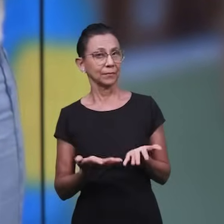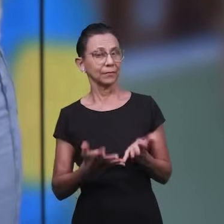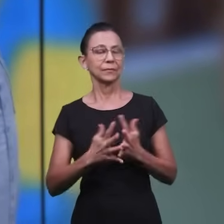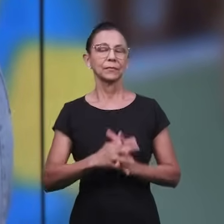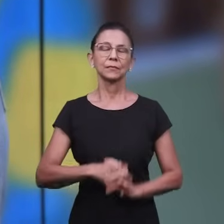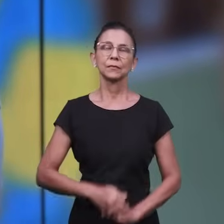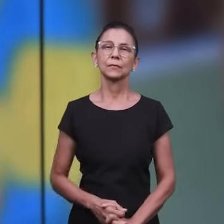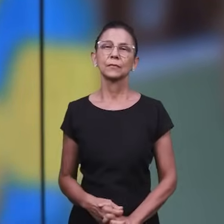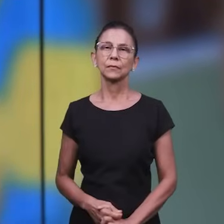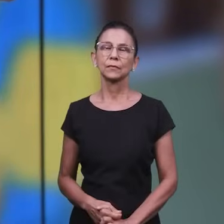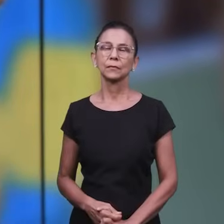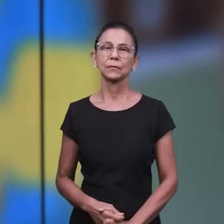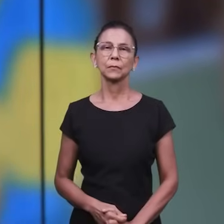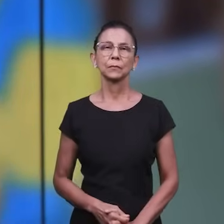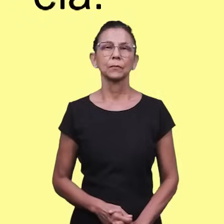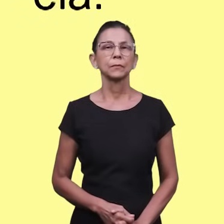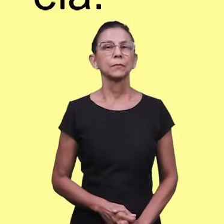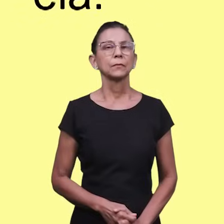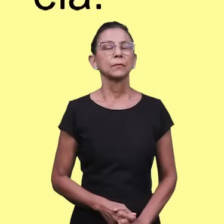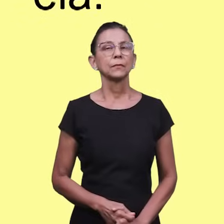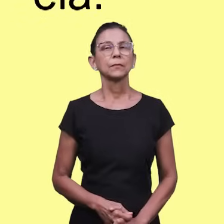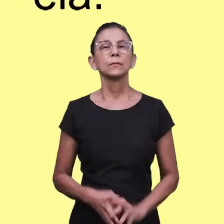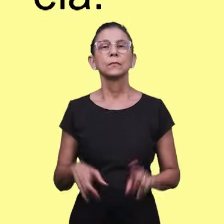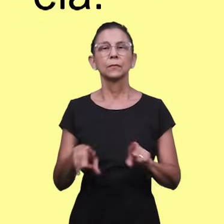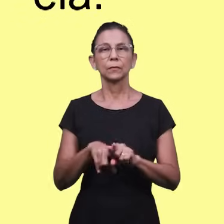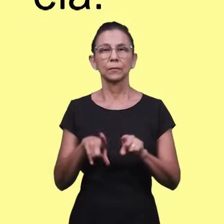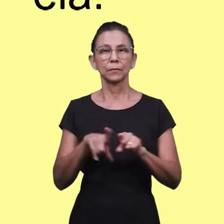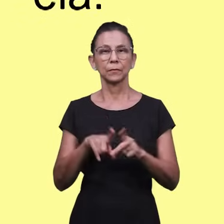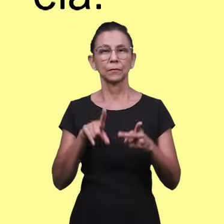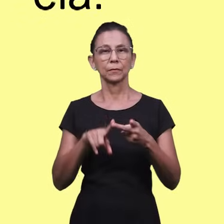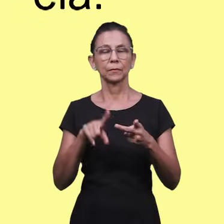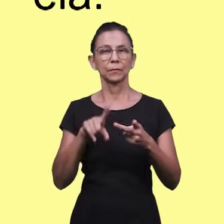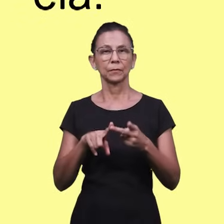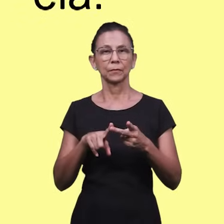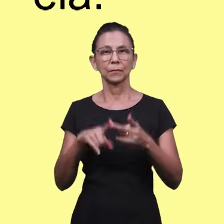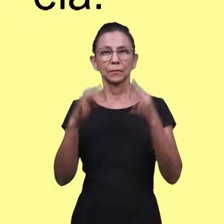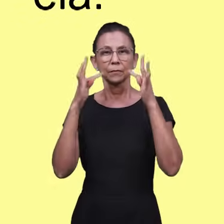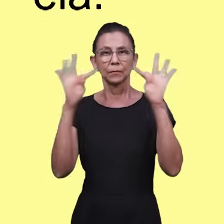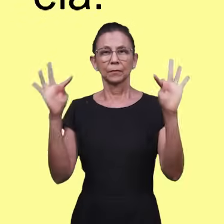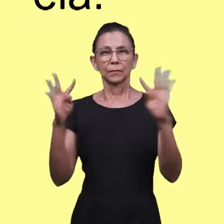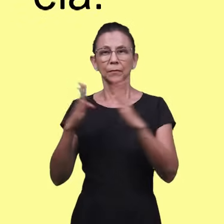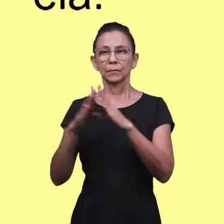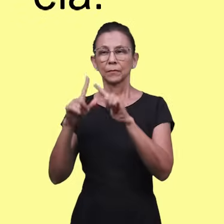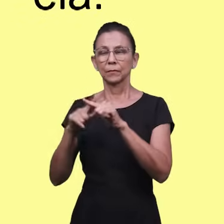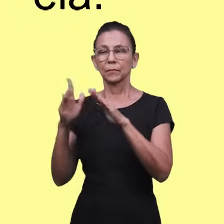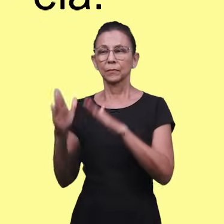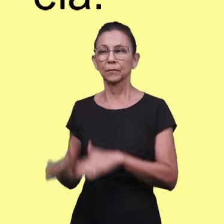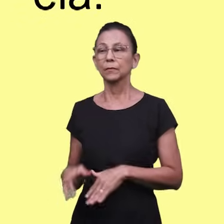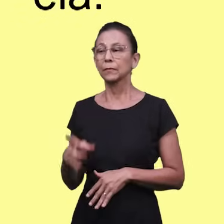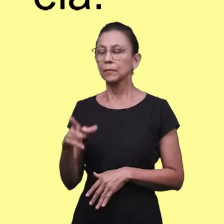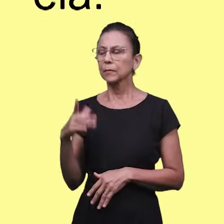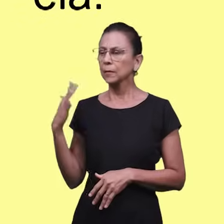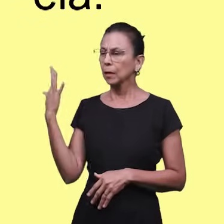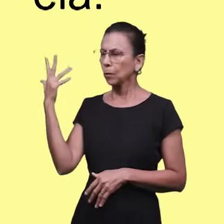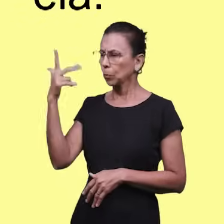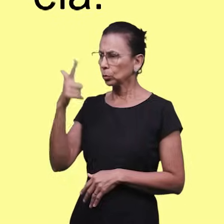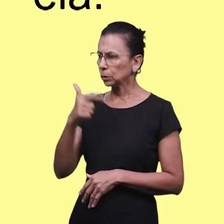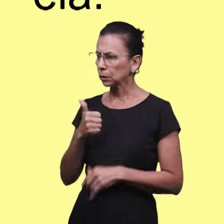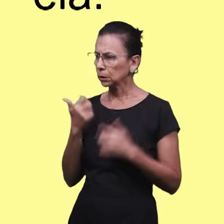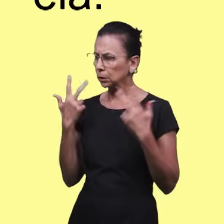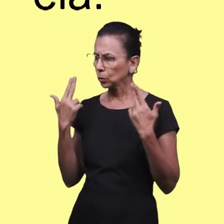O segundo testemunho da Igreja Fiel é que ela é vista formosa como a lua, brilhante como o